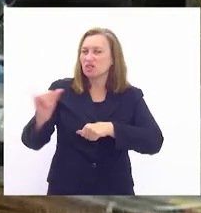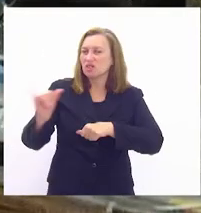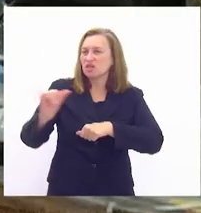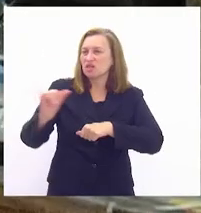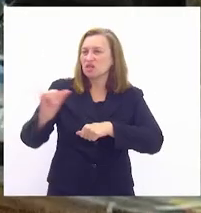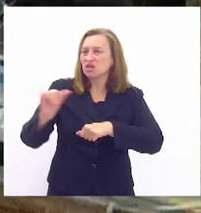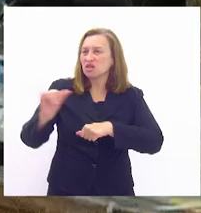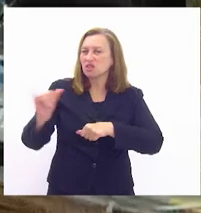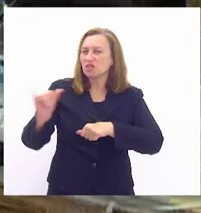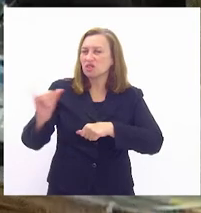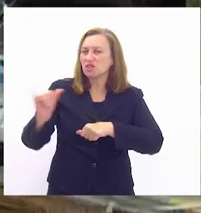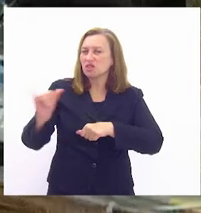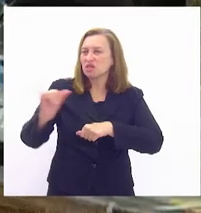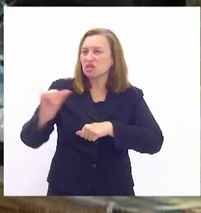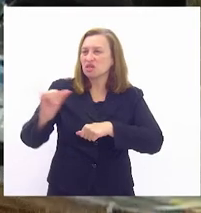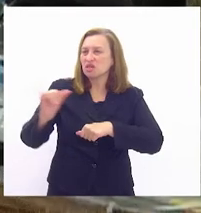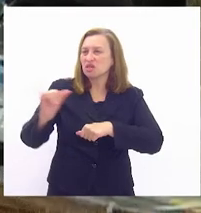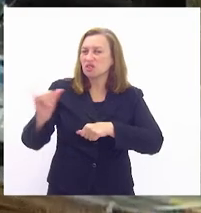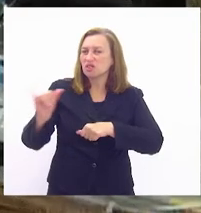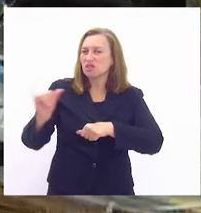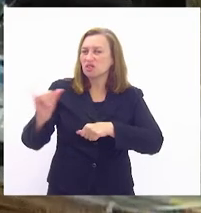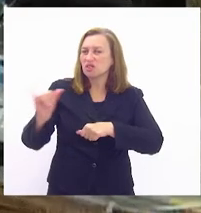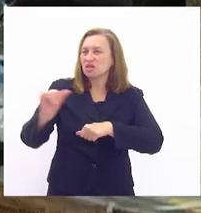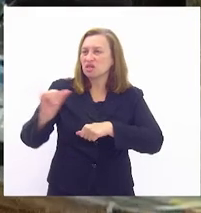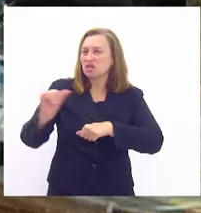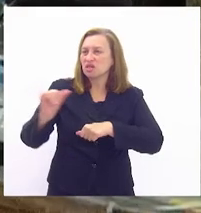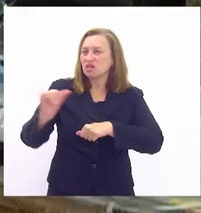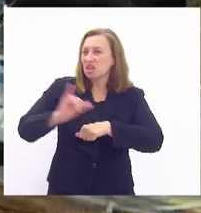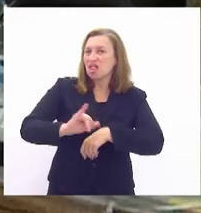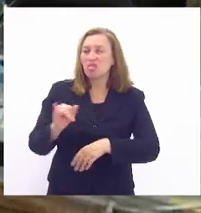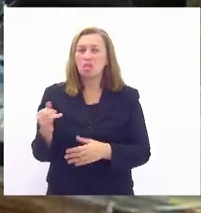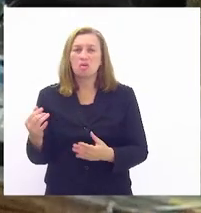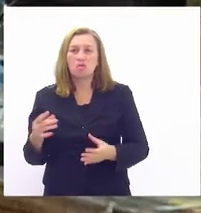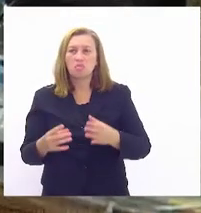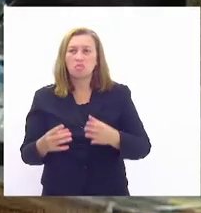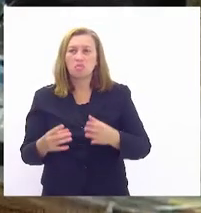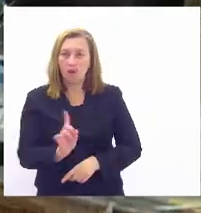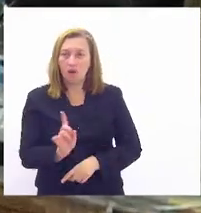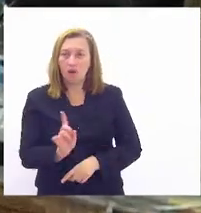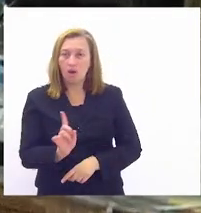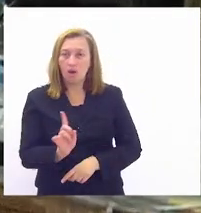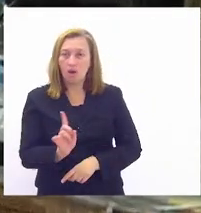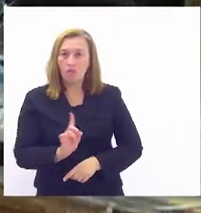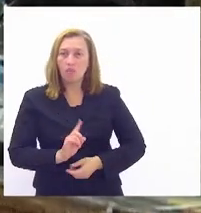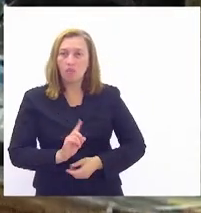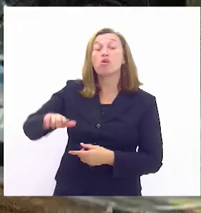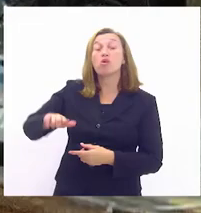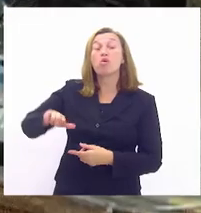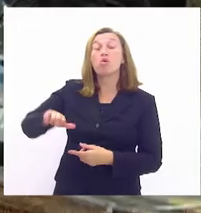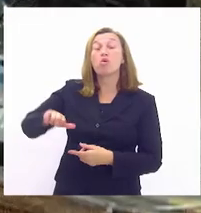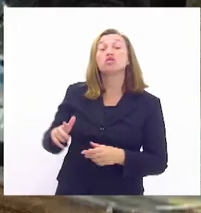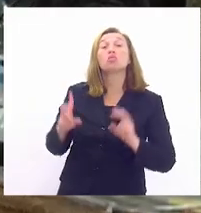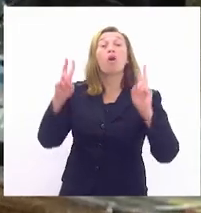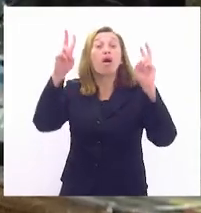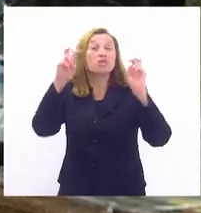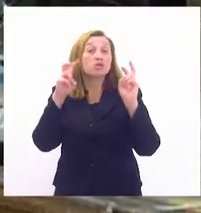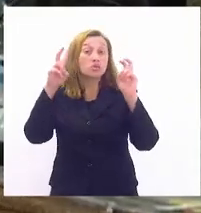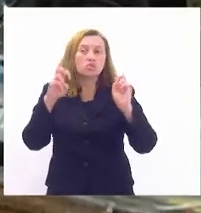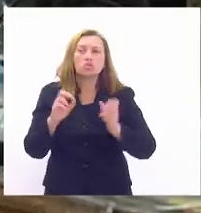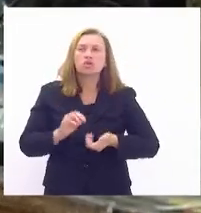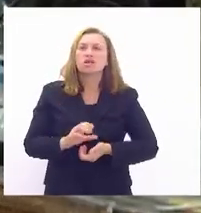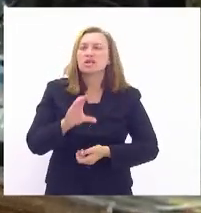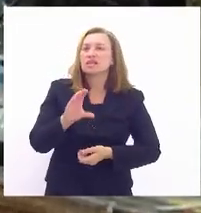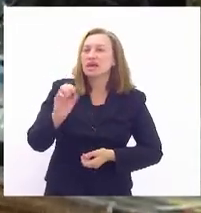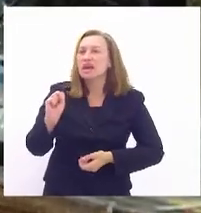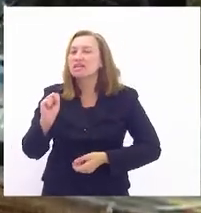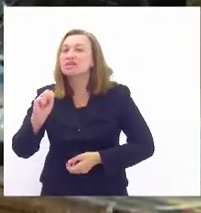chefe da população de Volta Redonda, nem aqui aparece. Outra questão é o que a